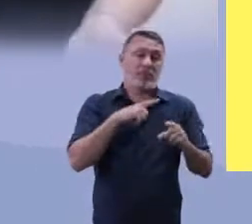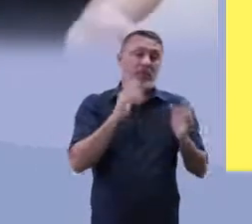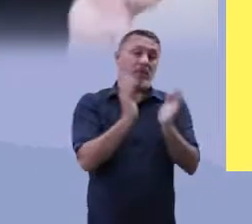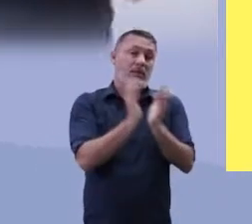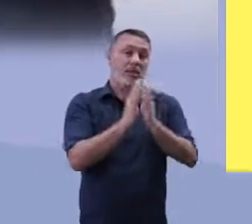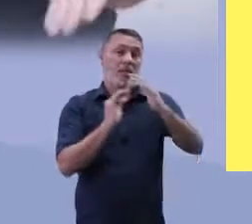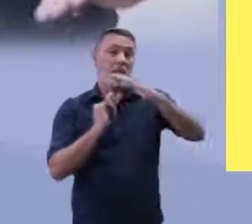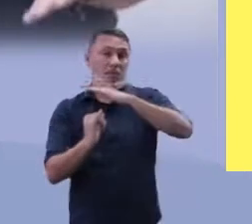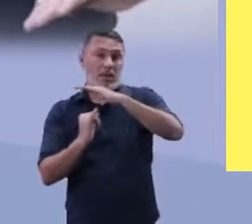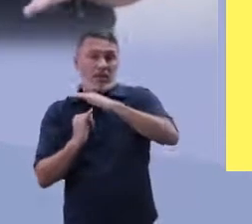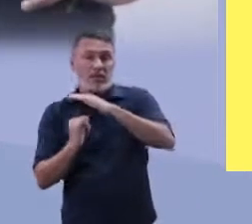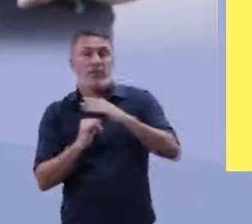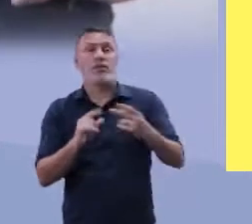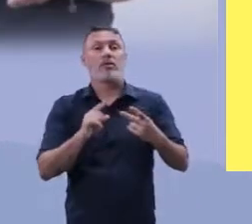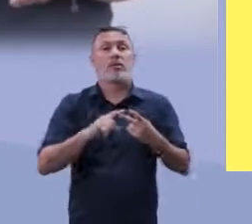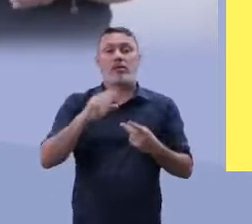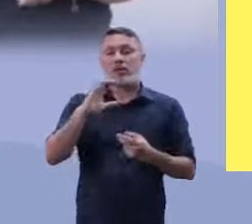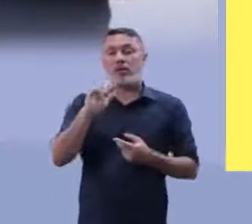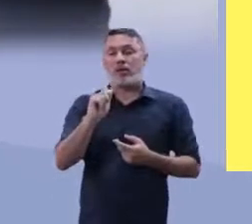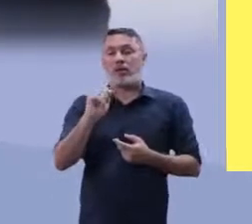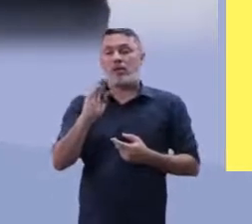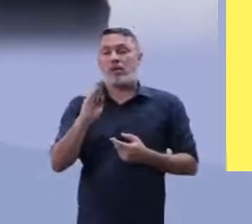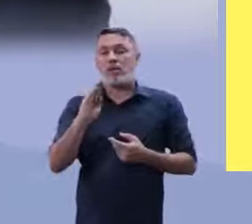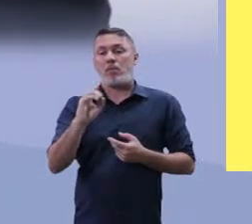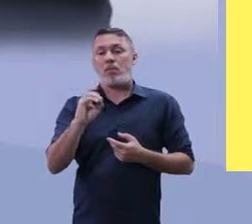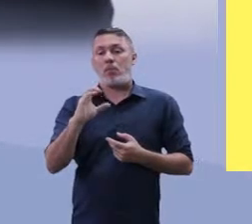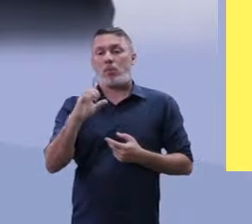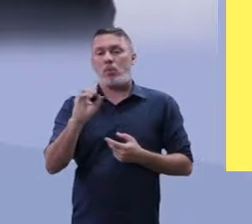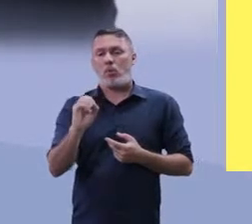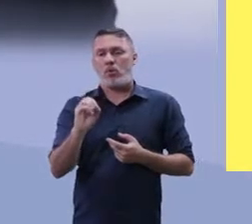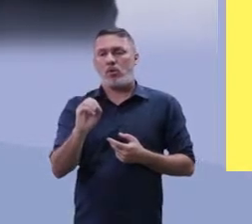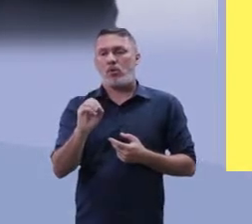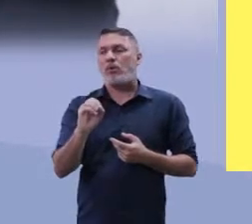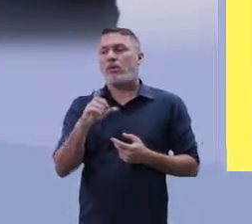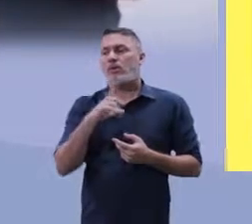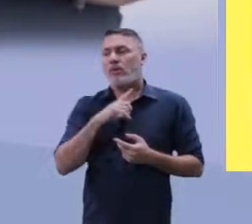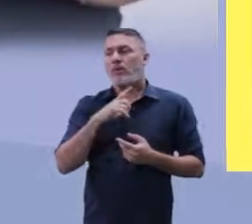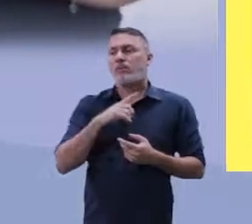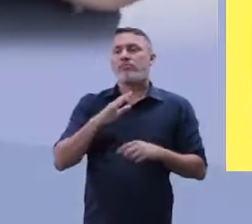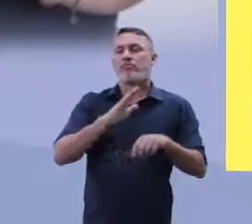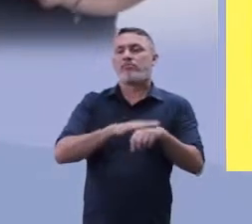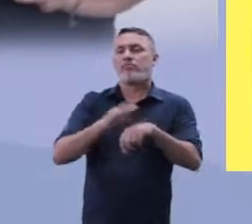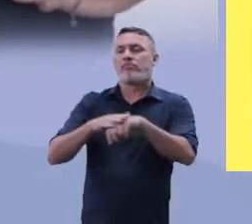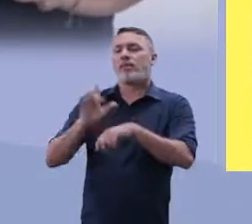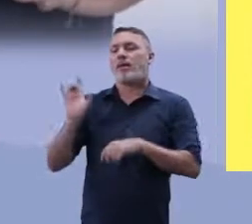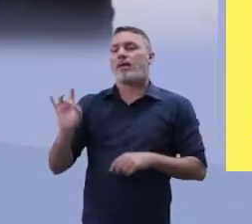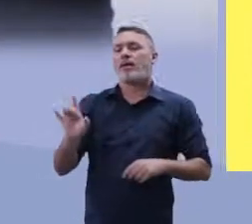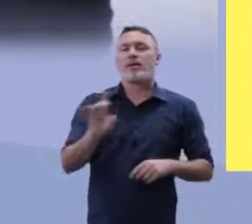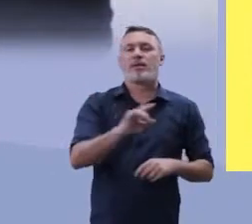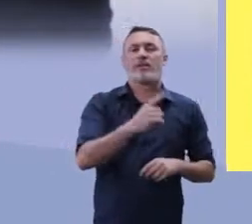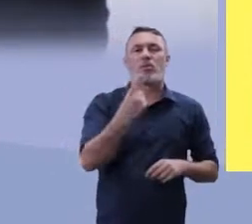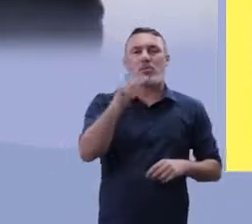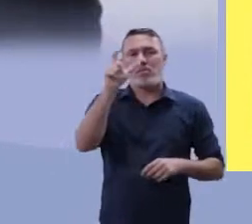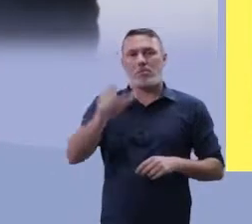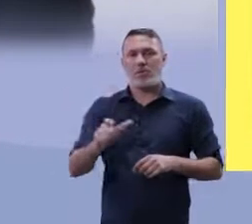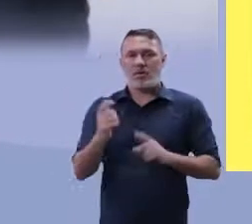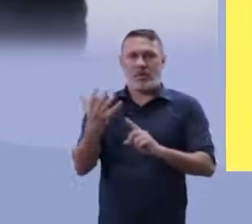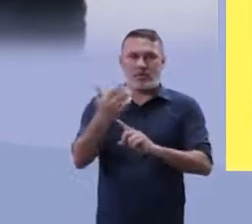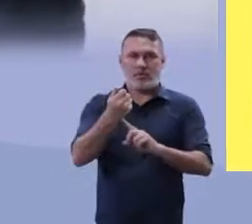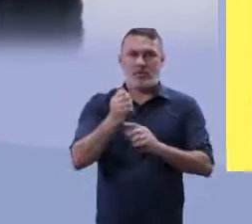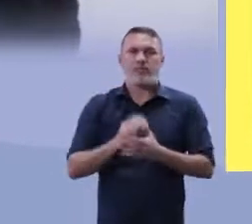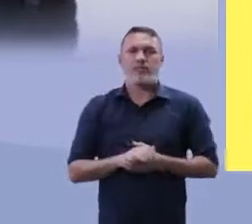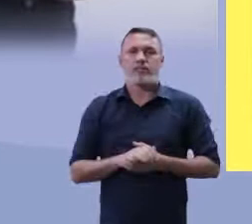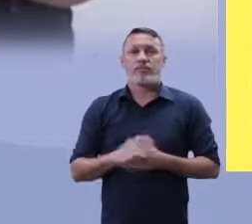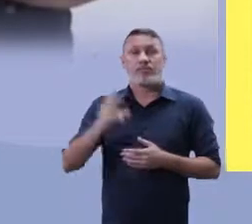caboclos e os imigrantes, cada um deles às mãos de um artista. Esse